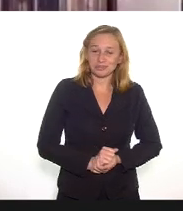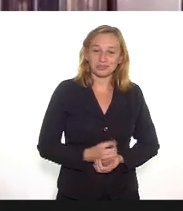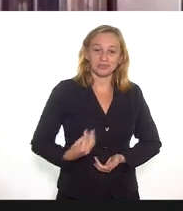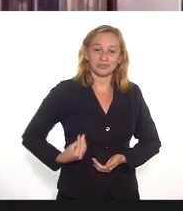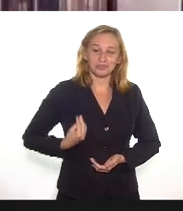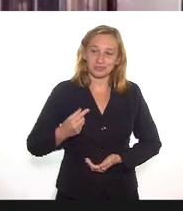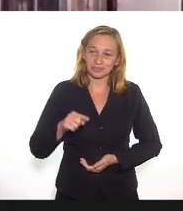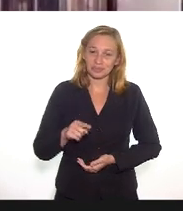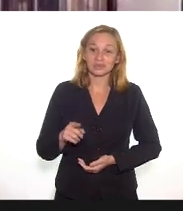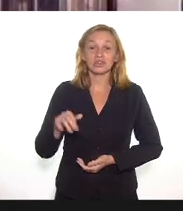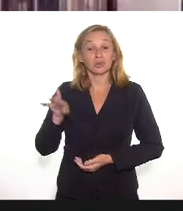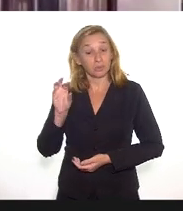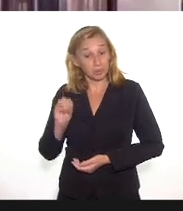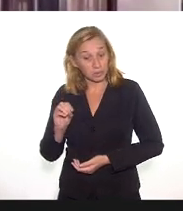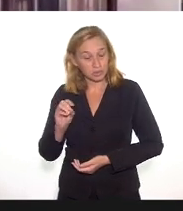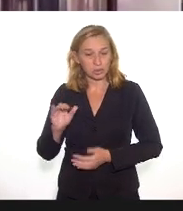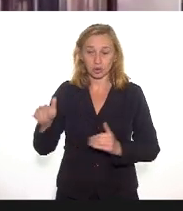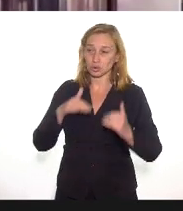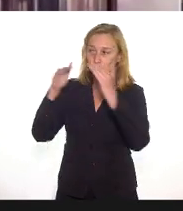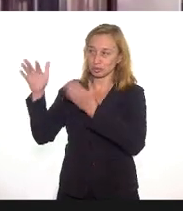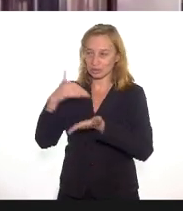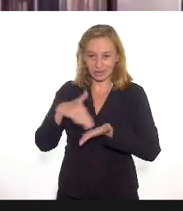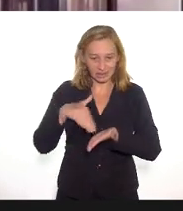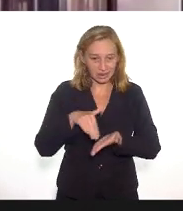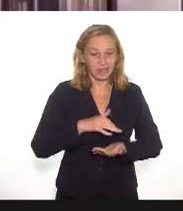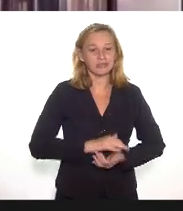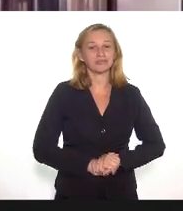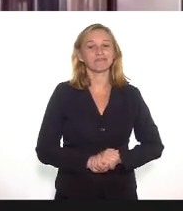presente, Bruno Sobral, subsecretário,